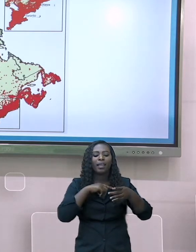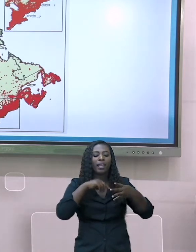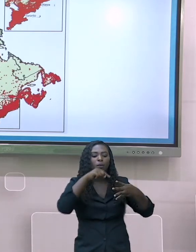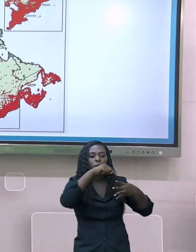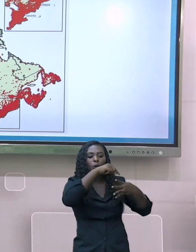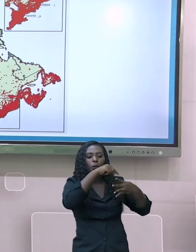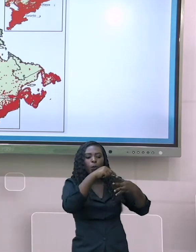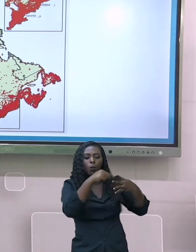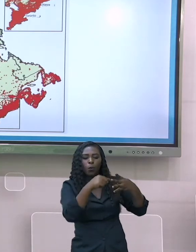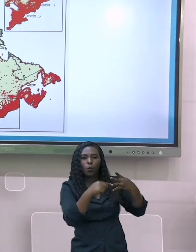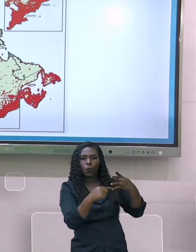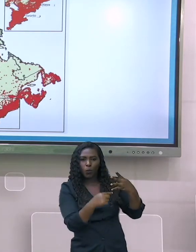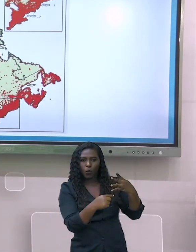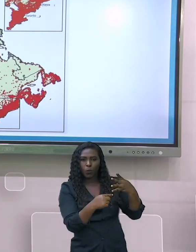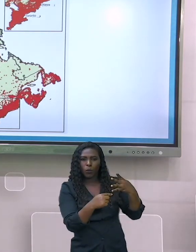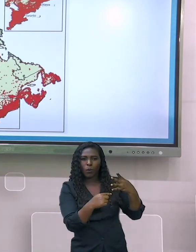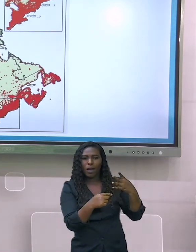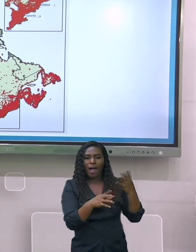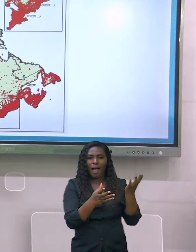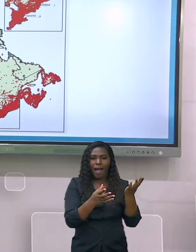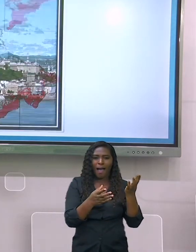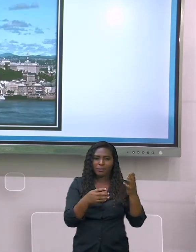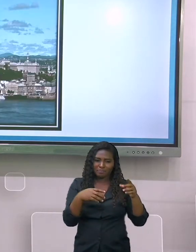muito bem definidas.